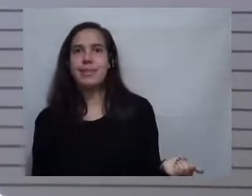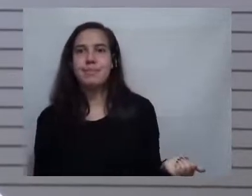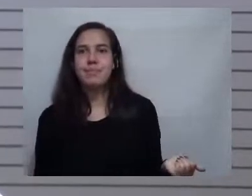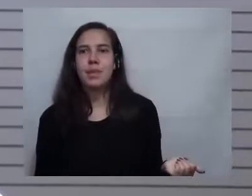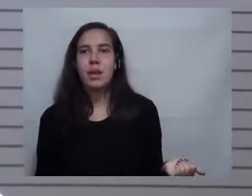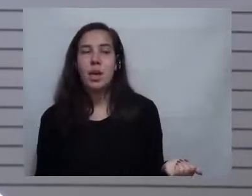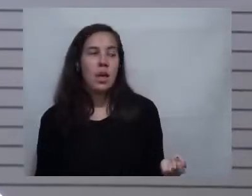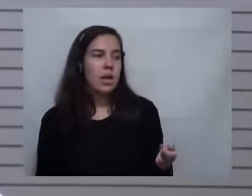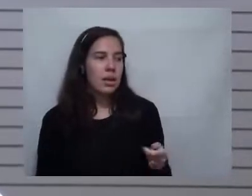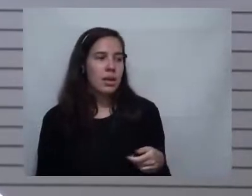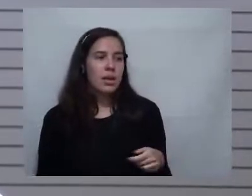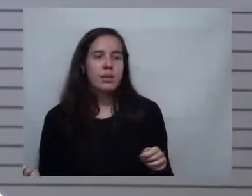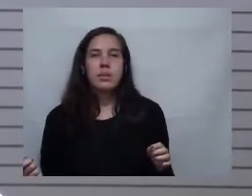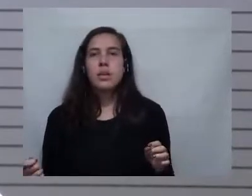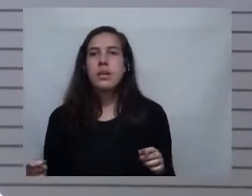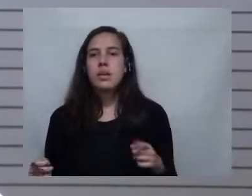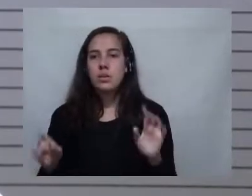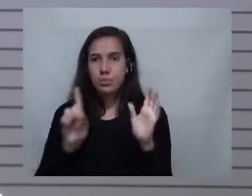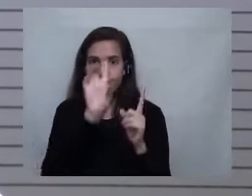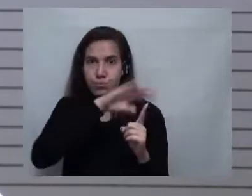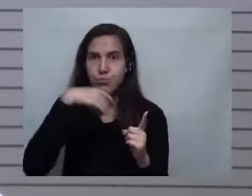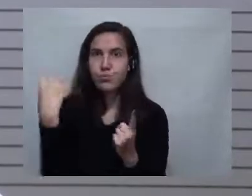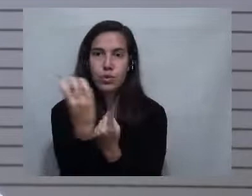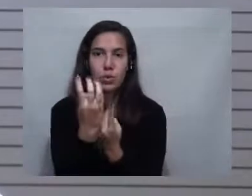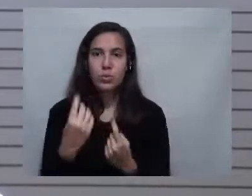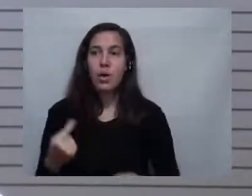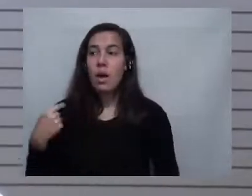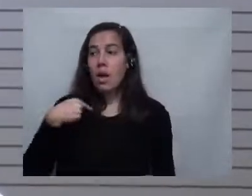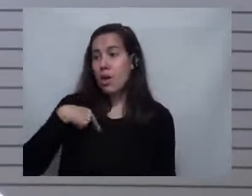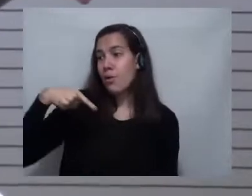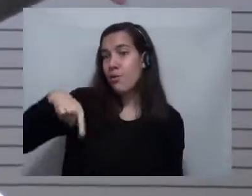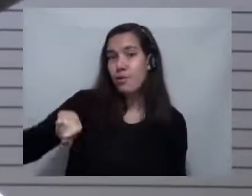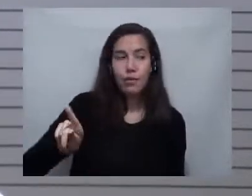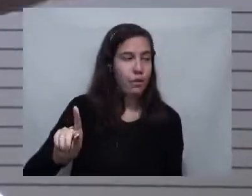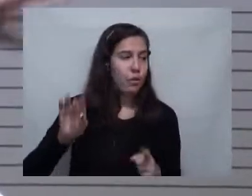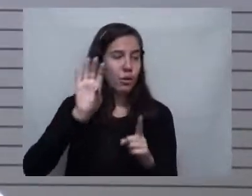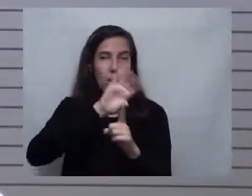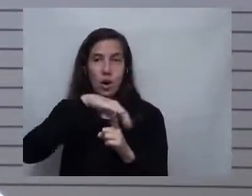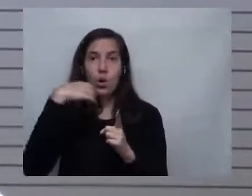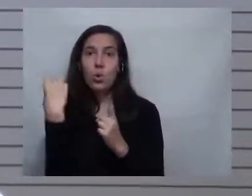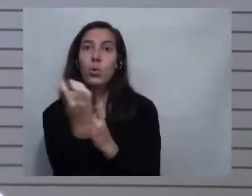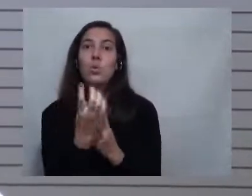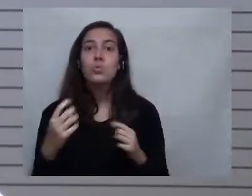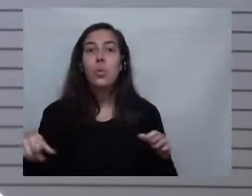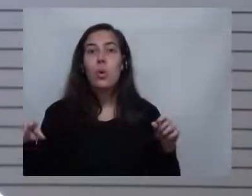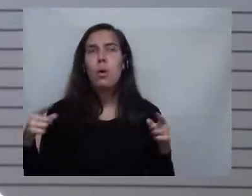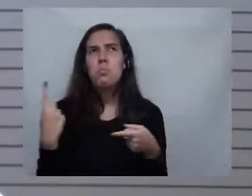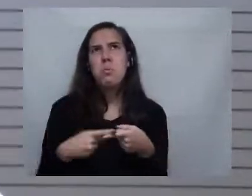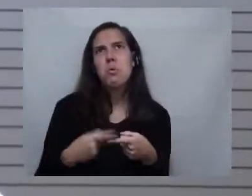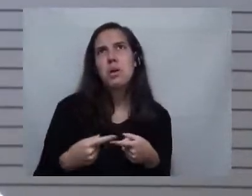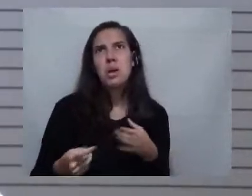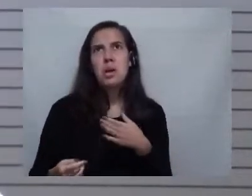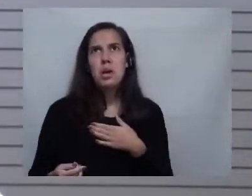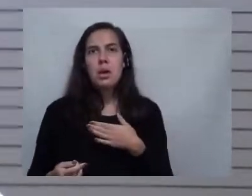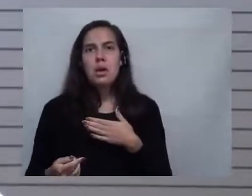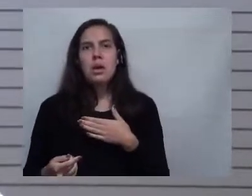porque meu pai era crente meu avô era crente Então aprendi eu vou na igreja porque me tira de confusão